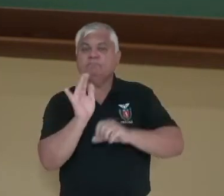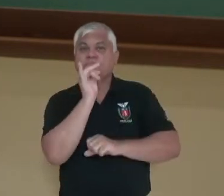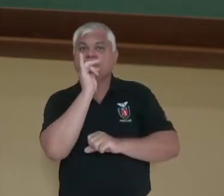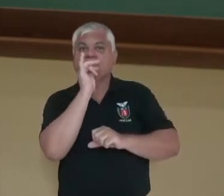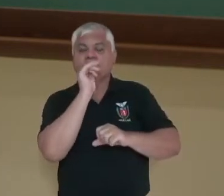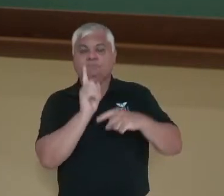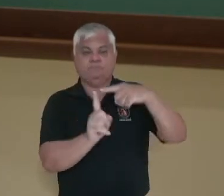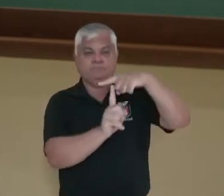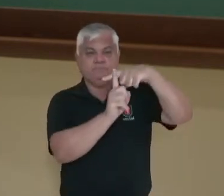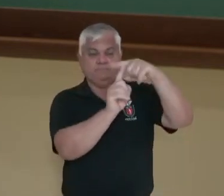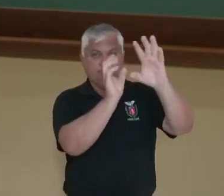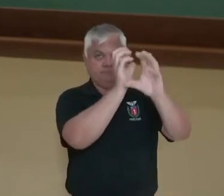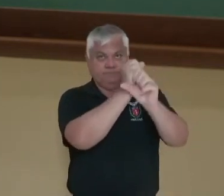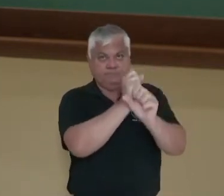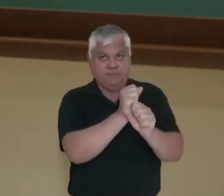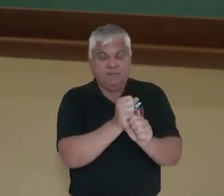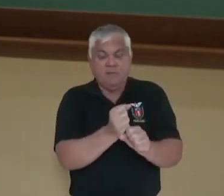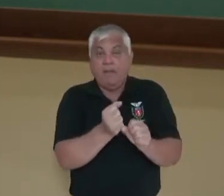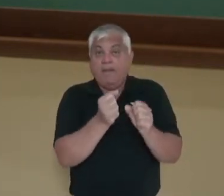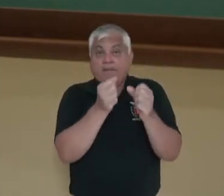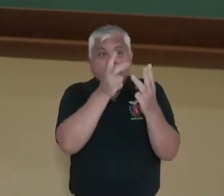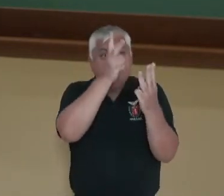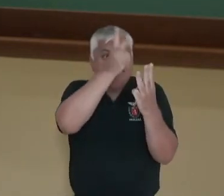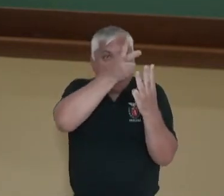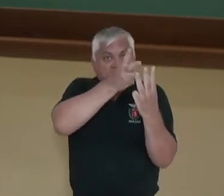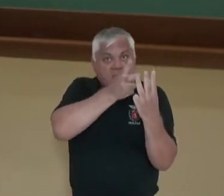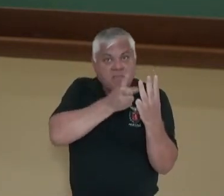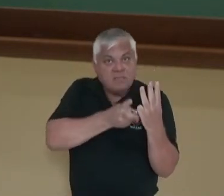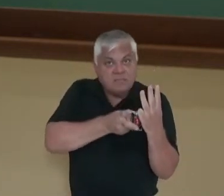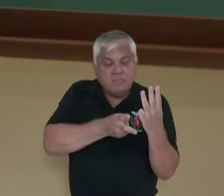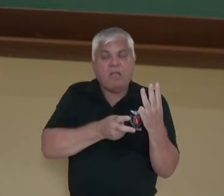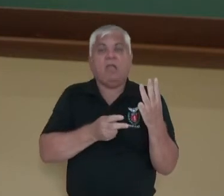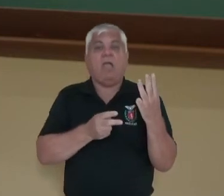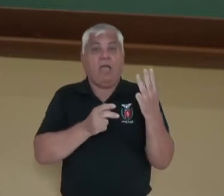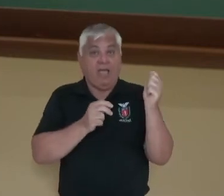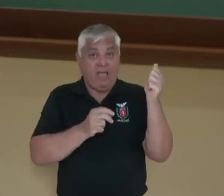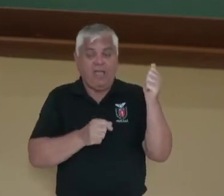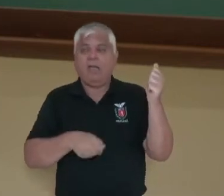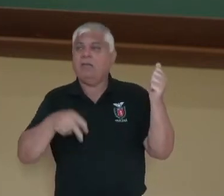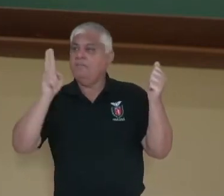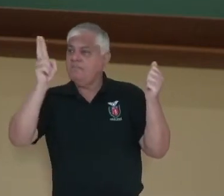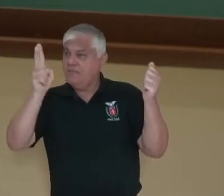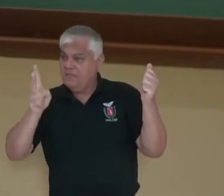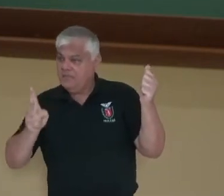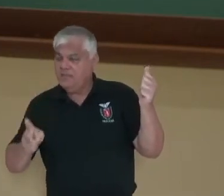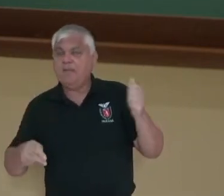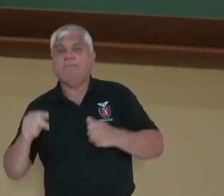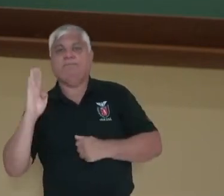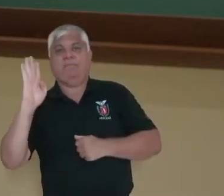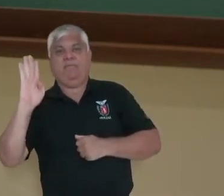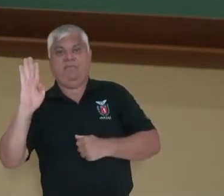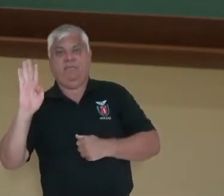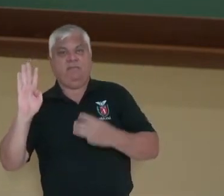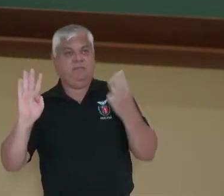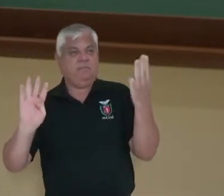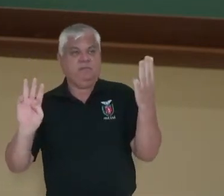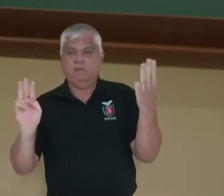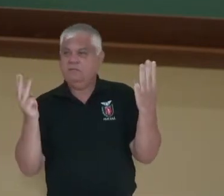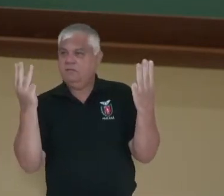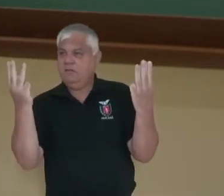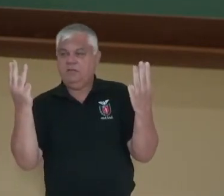os elementos que estão na mesma posição, na matriz A e na matriz B. Então, olha só, o elemento